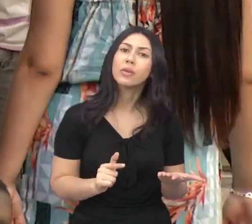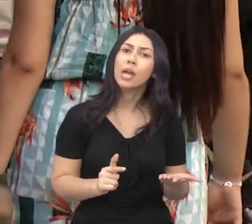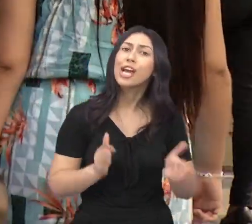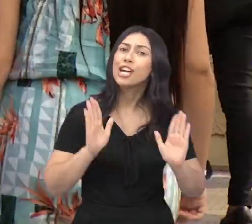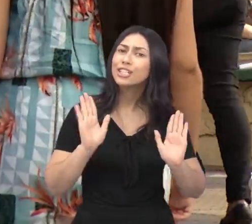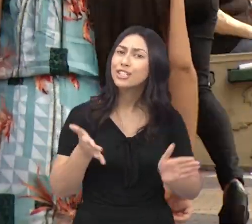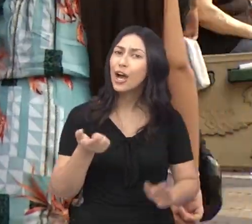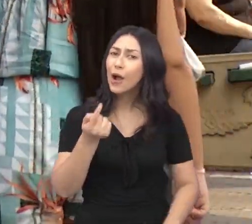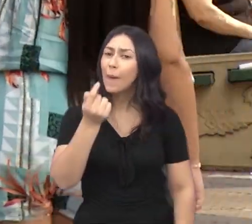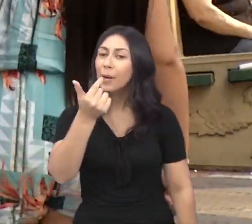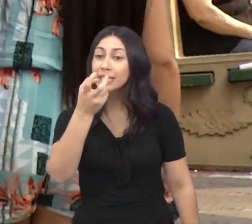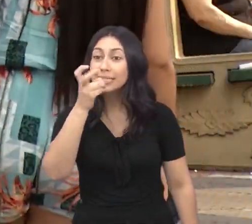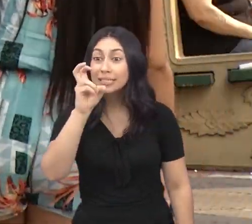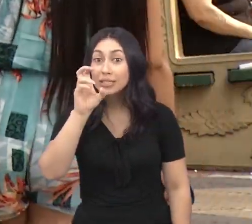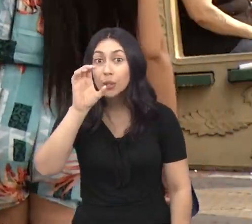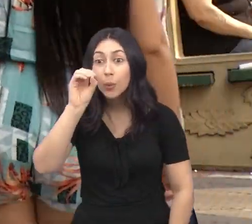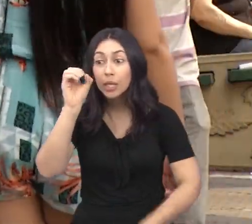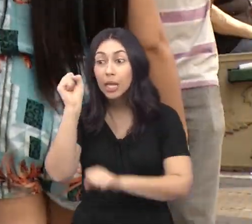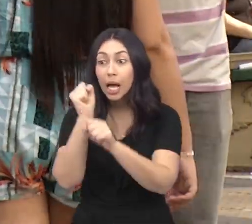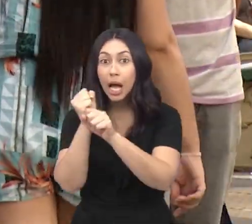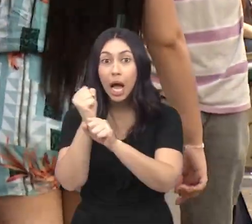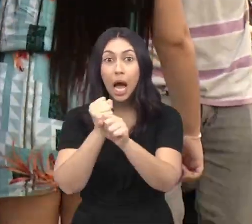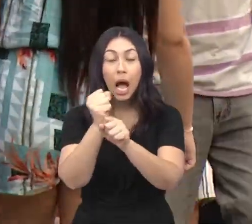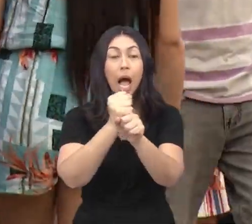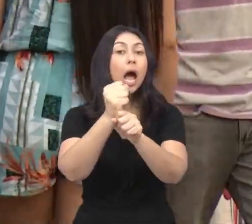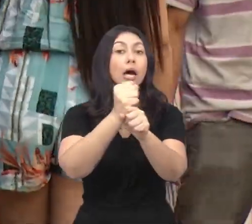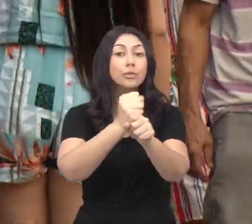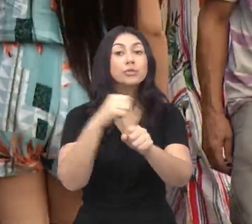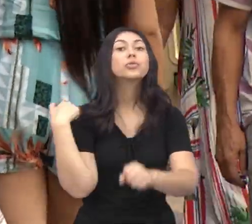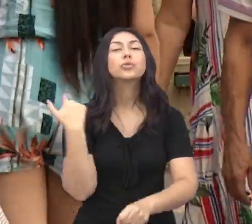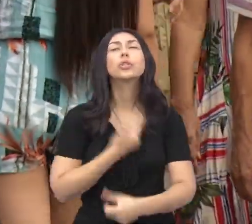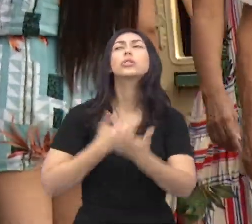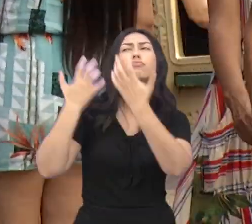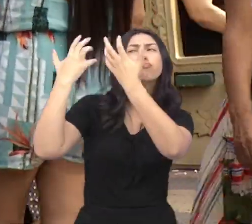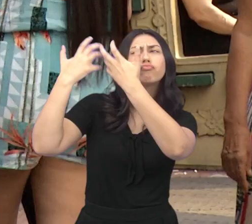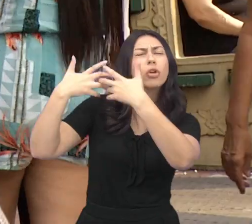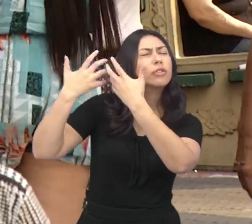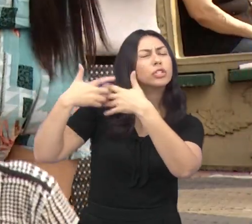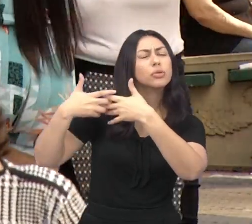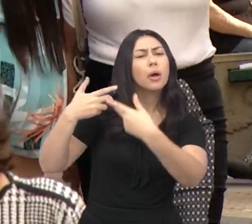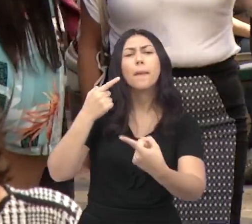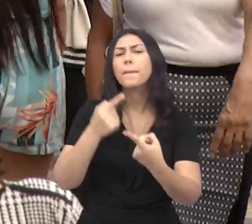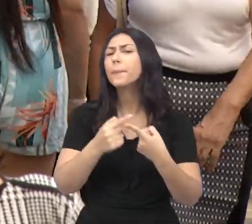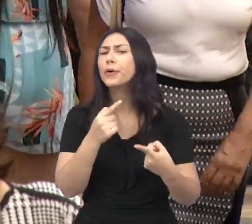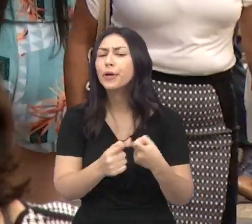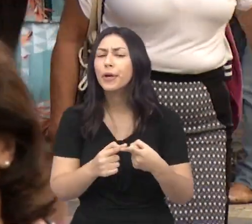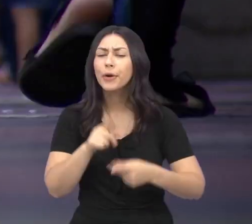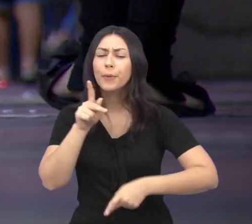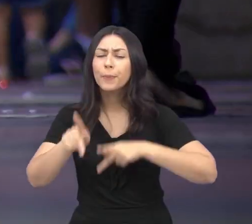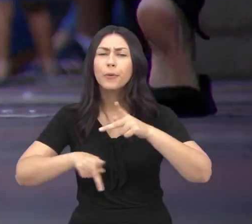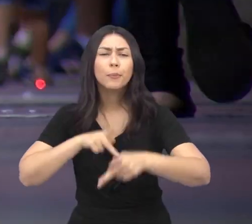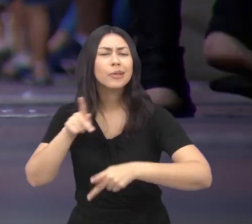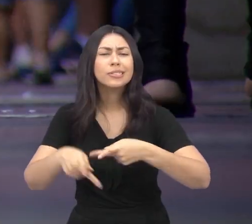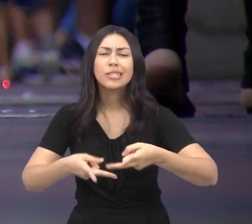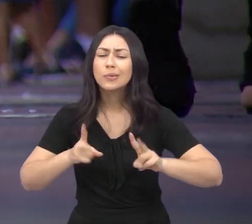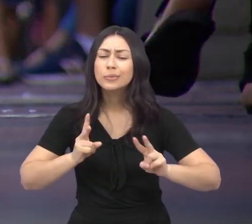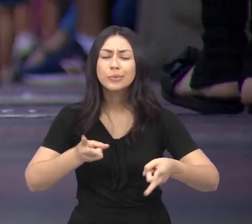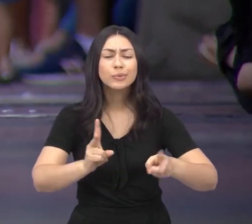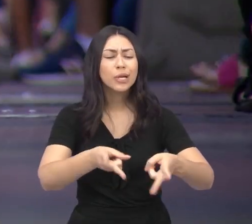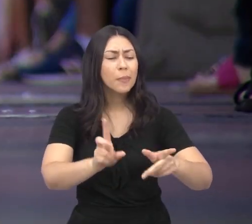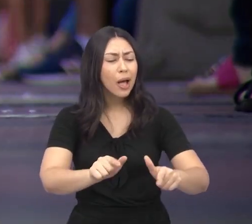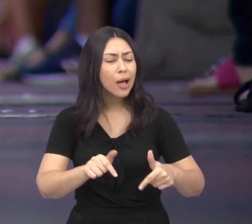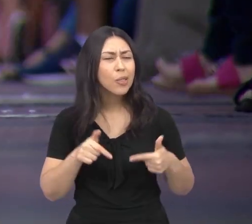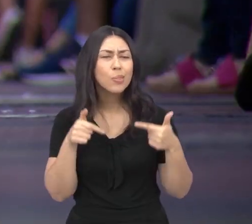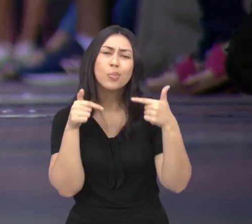Quase 50 anos após a peça publicitária, ainda refletimos sobre por que esses comportamentos estão